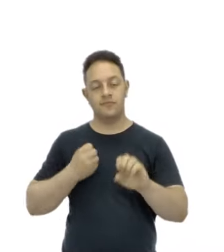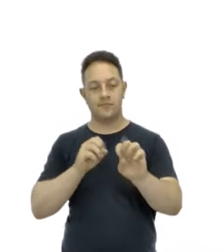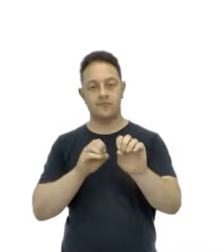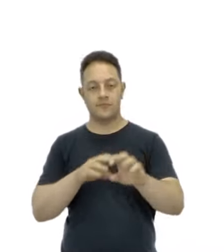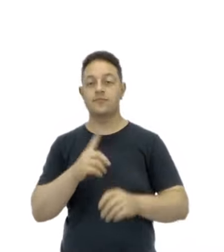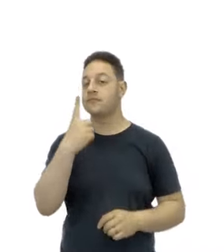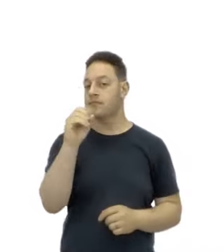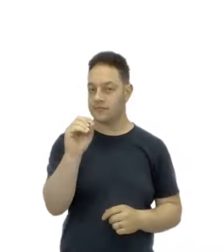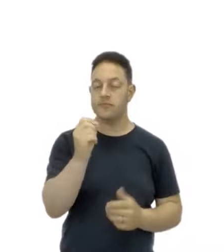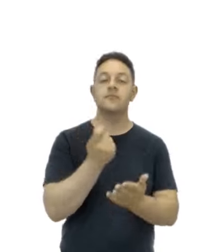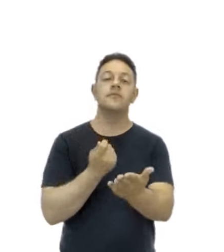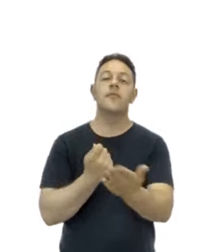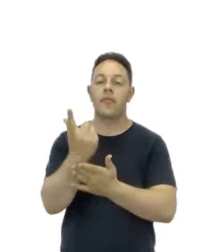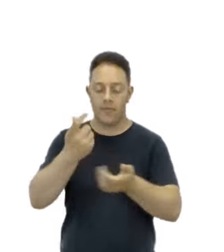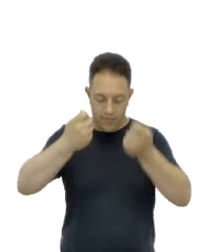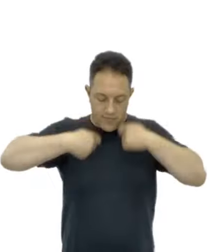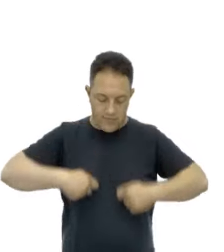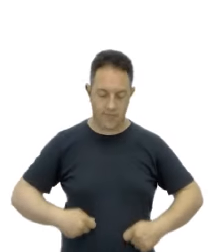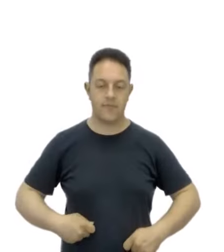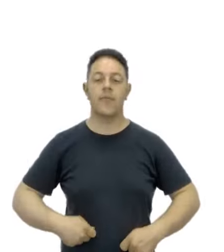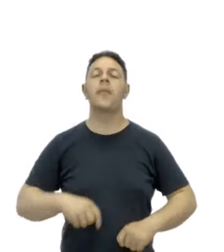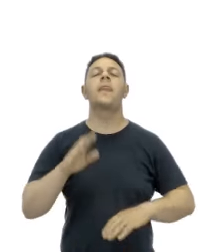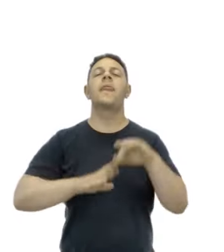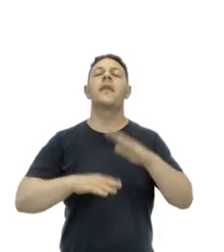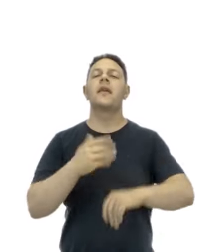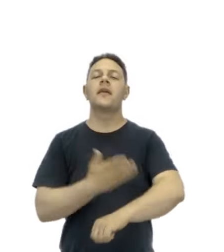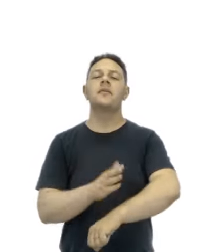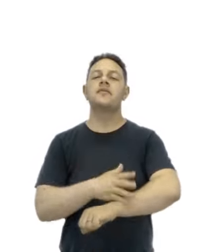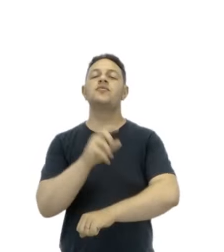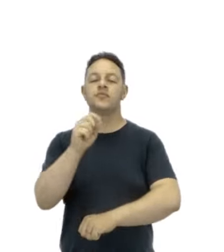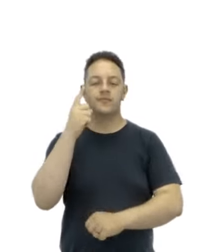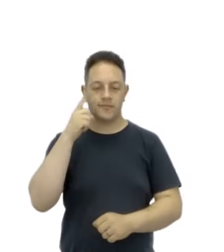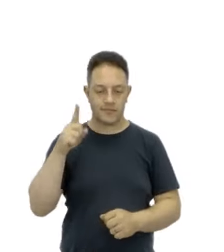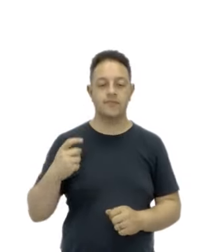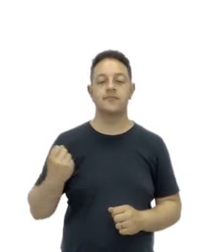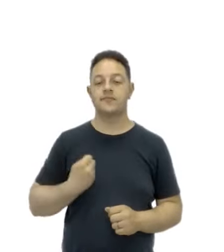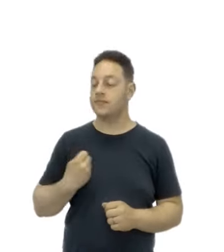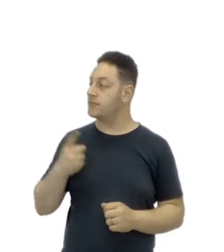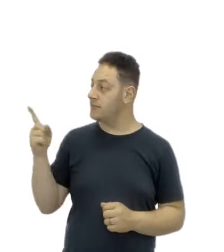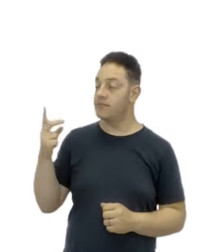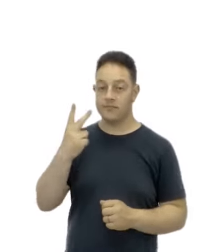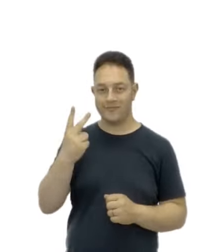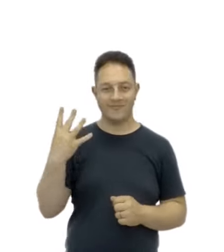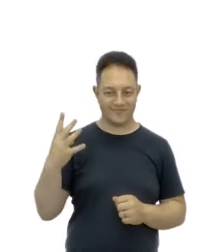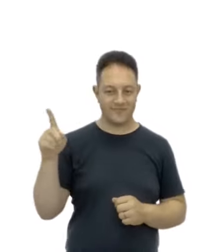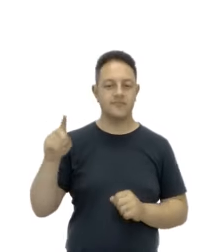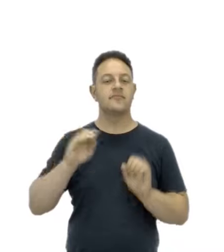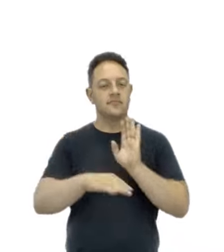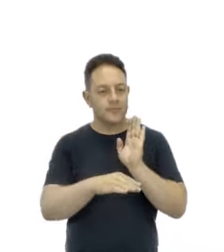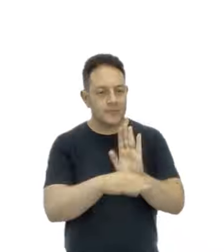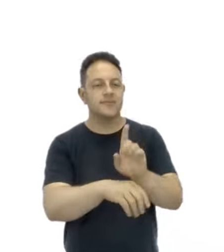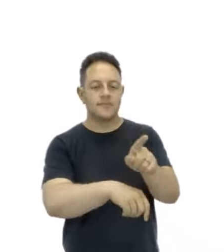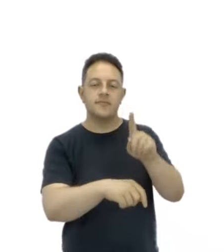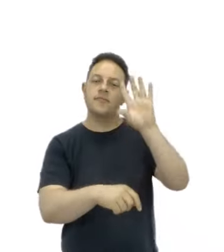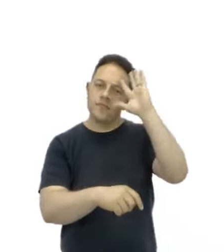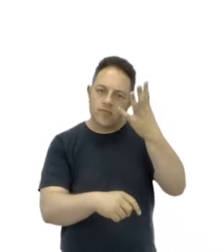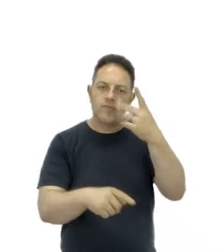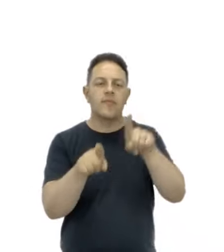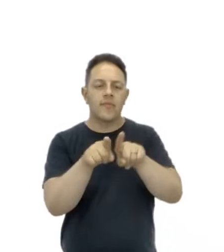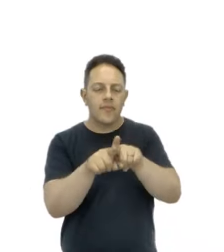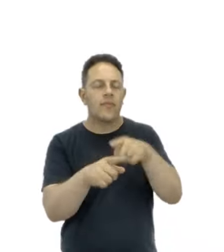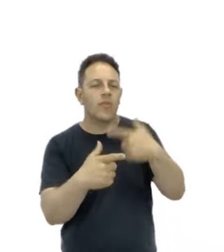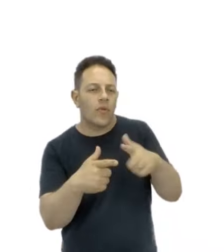as habilidades que estão em jogo são a 24, resolver e elaborar problemas que envolvam a